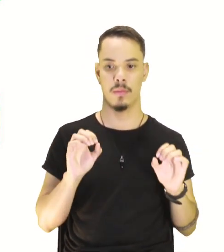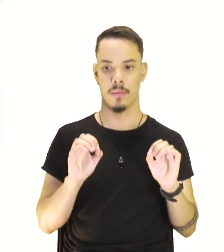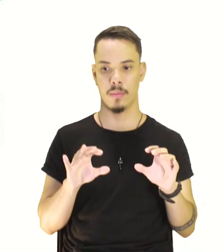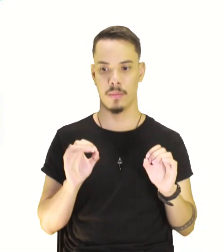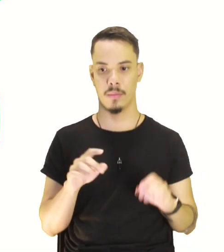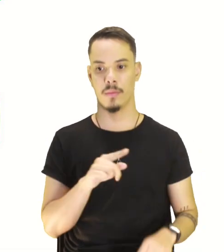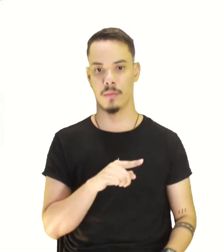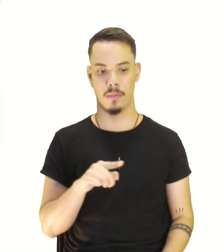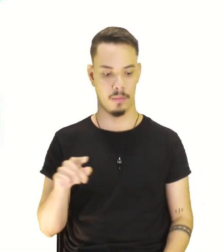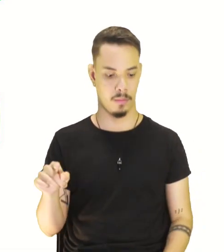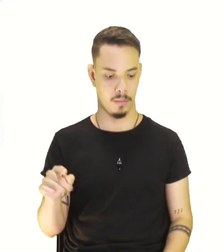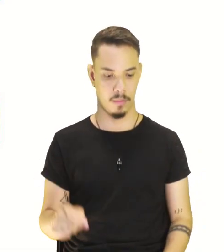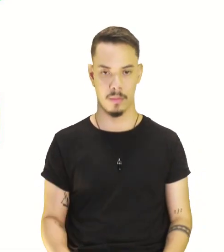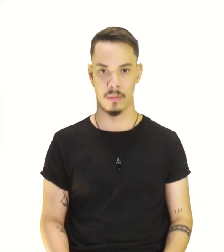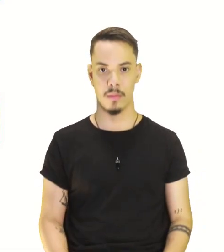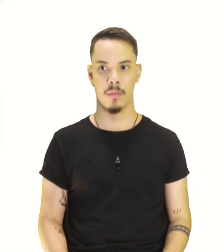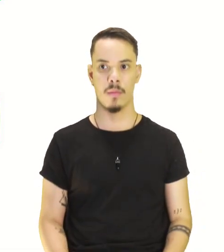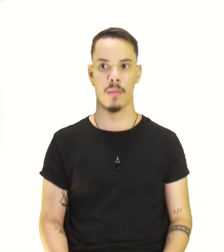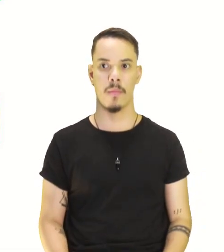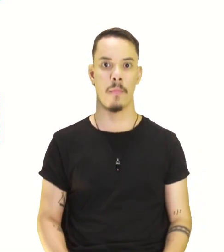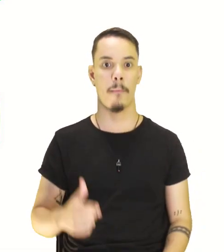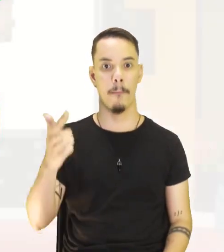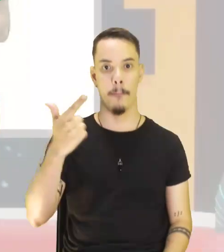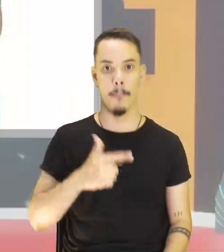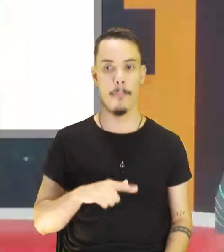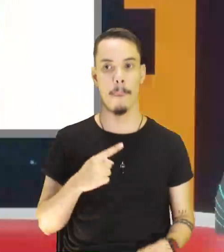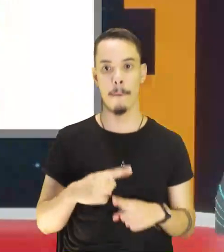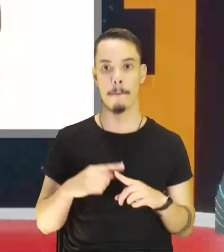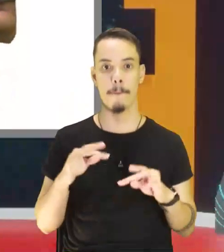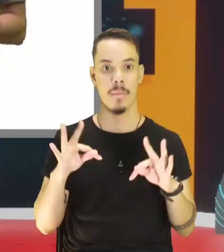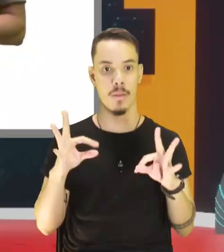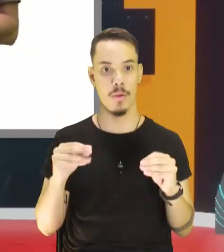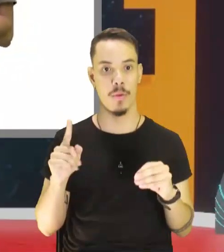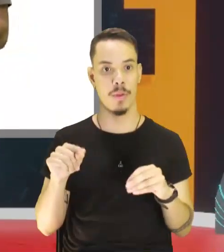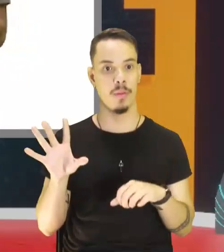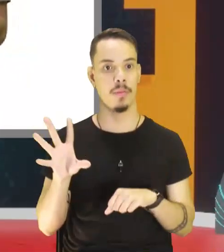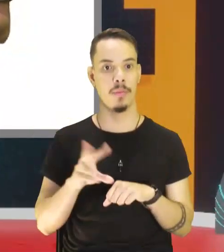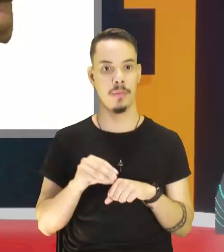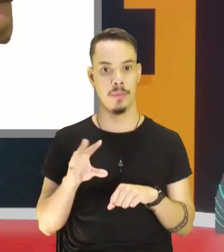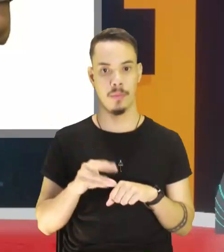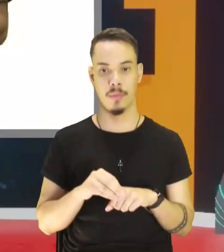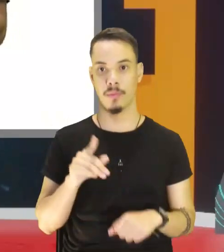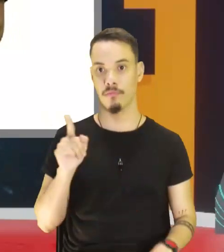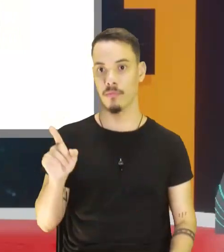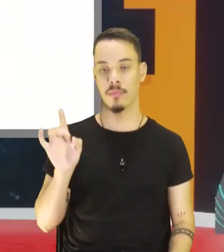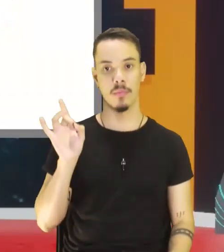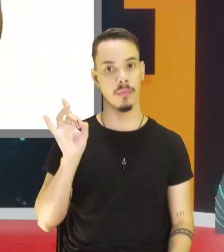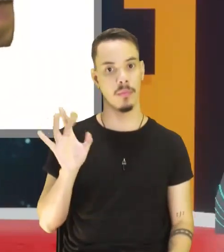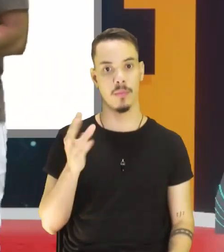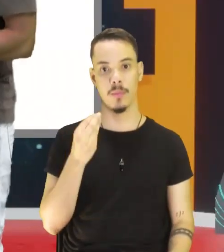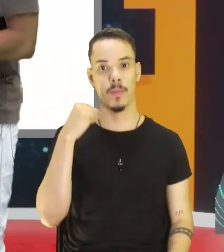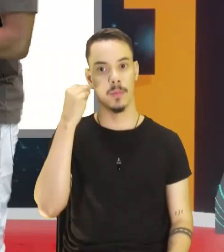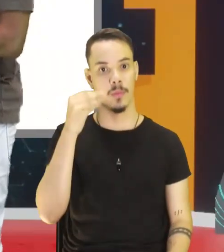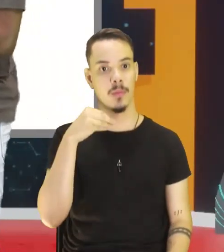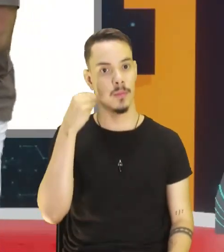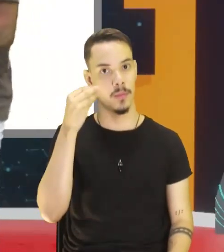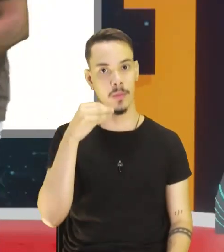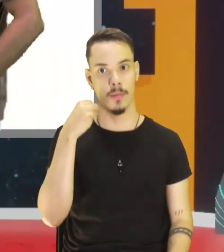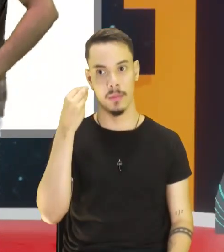vocês um pouquinho além, né, porque tudo é conhecimento. E essa parte aqui é muito vivencial, né, a